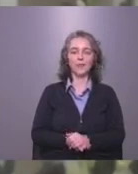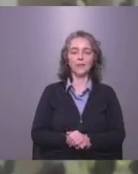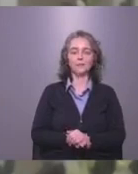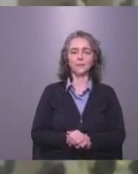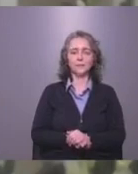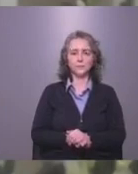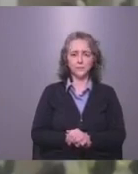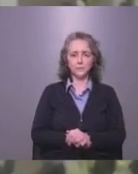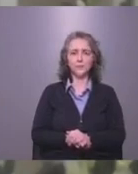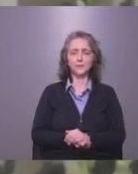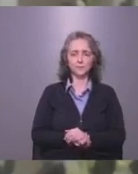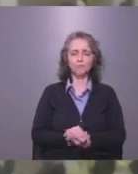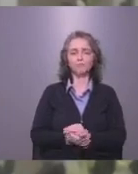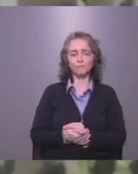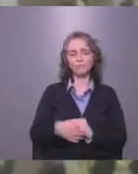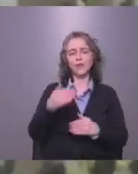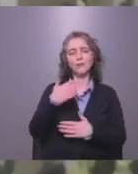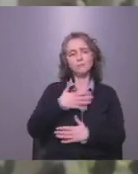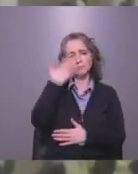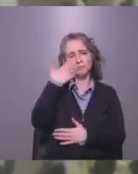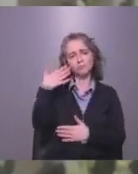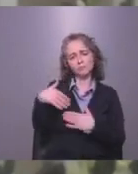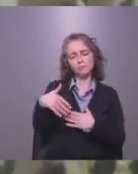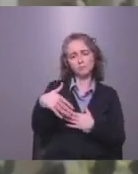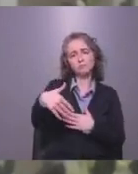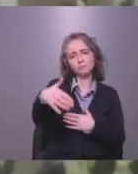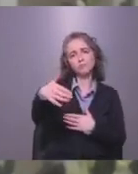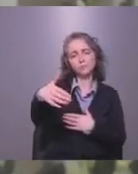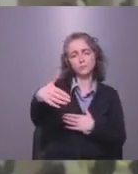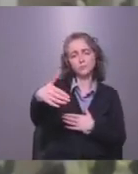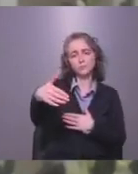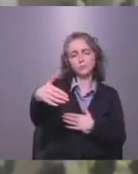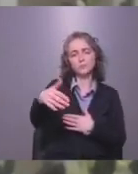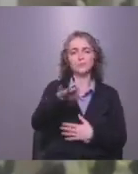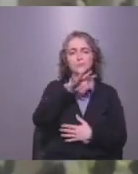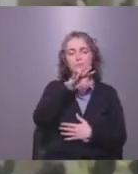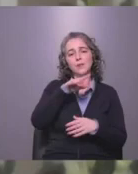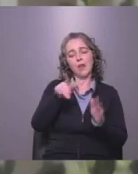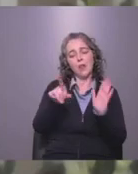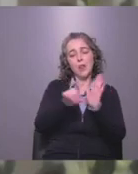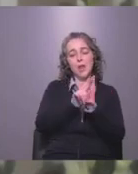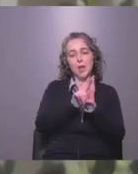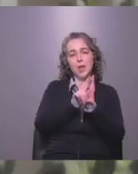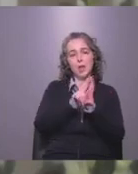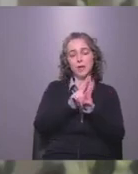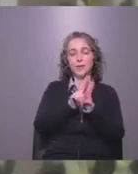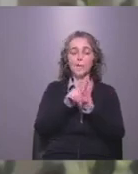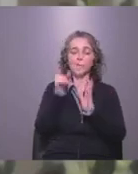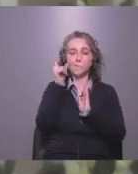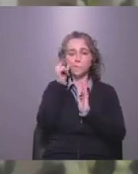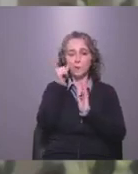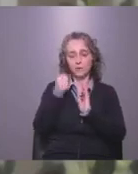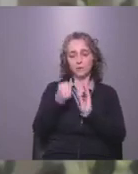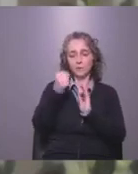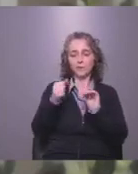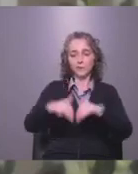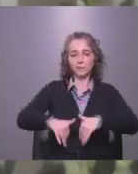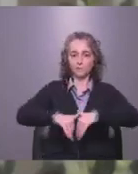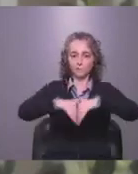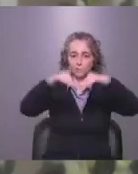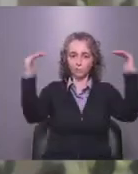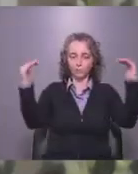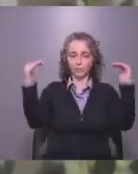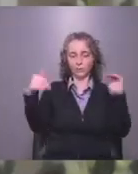Senhor. Ao chegarem os dias da purificação, segundo a lei de Moisés, Maria e José levaram Jesus